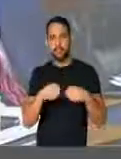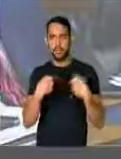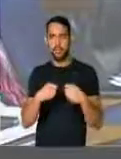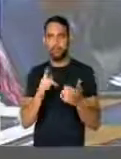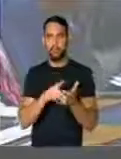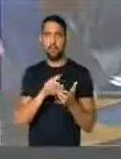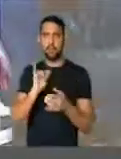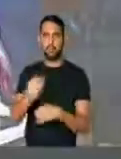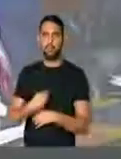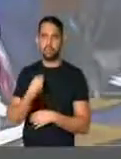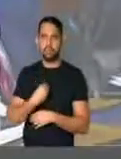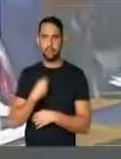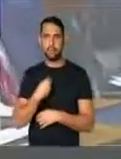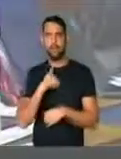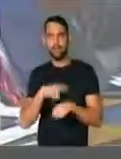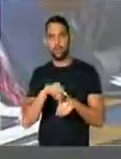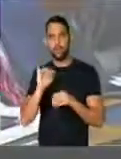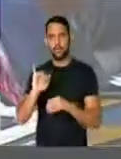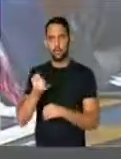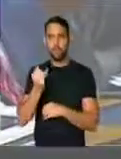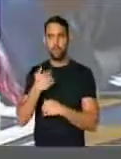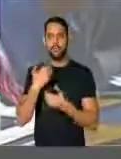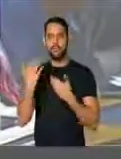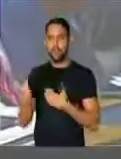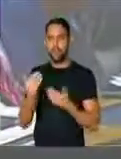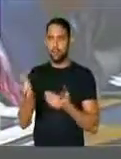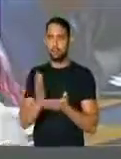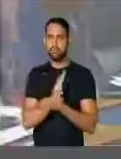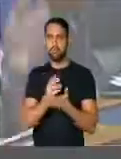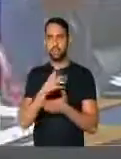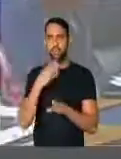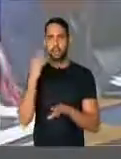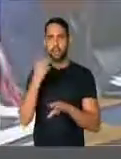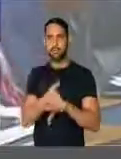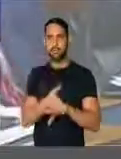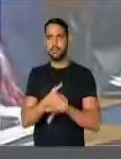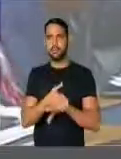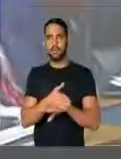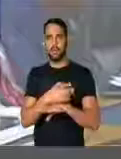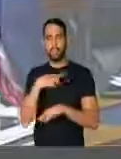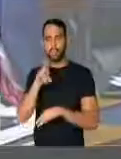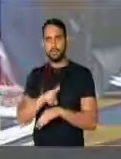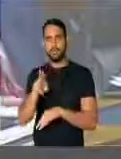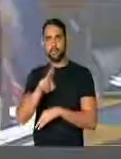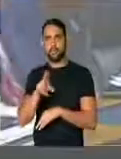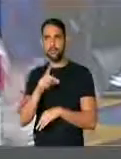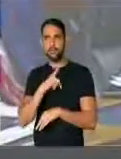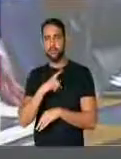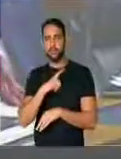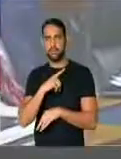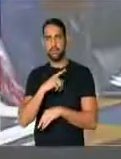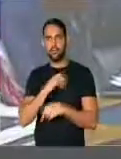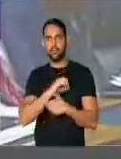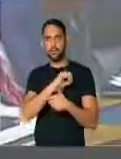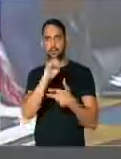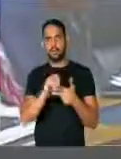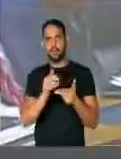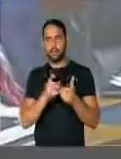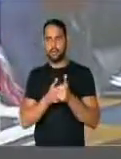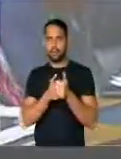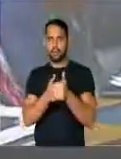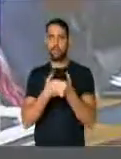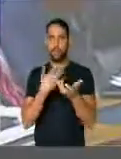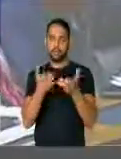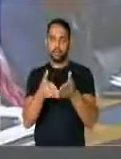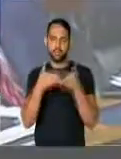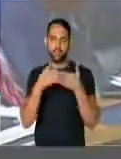precisamos oportunizar esses jovens, esses estudantes, de terem acesso às universidades, e o Enem é o caminho. Então eu